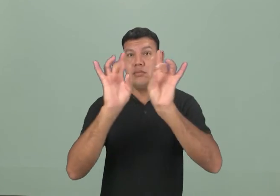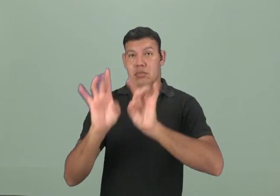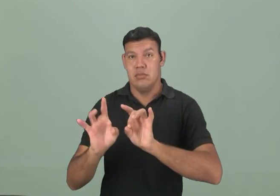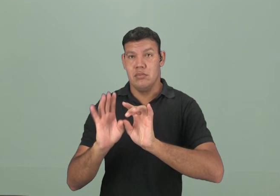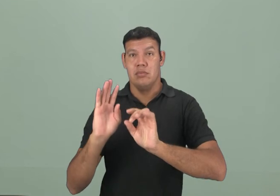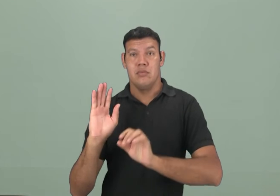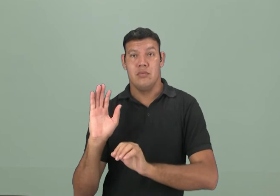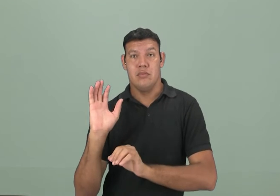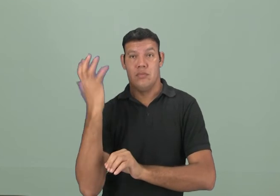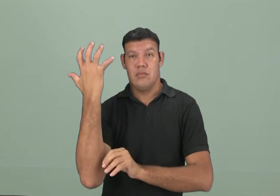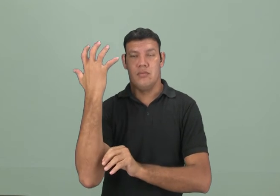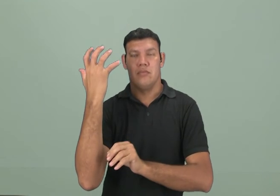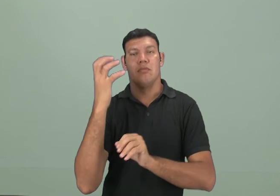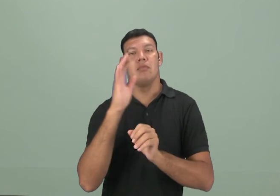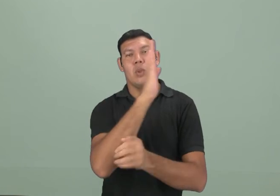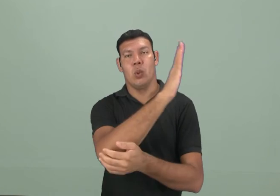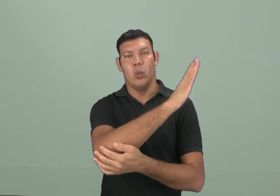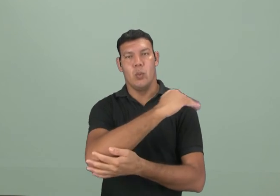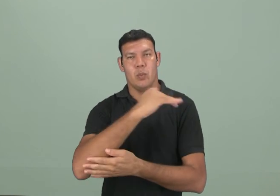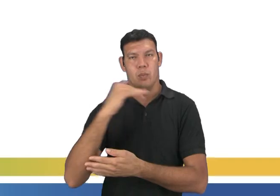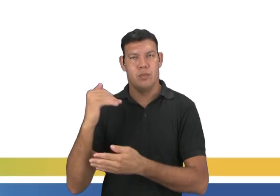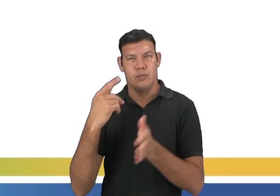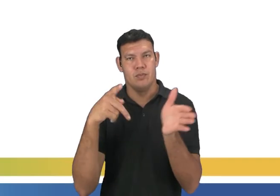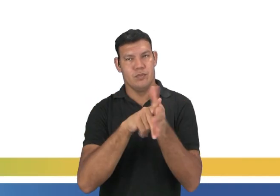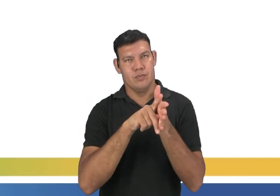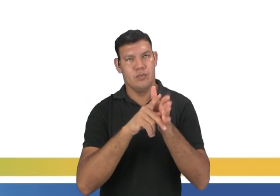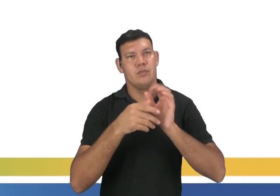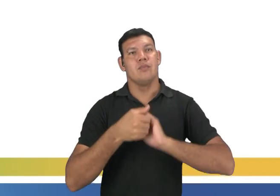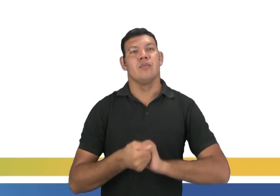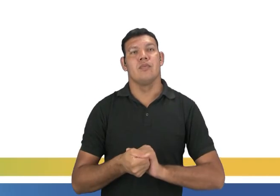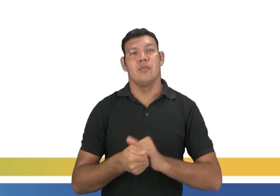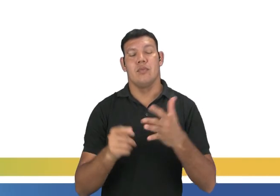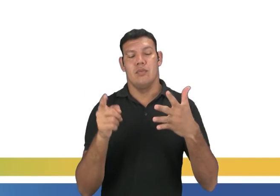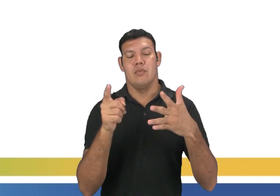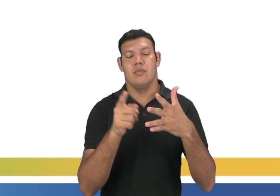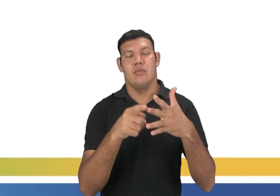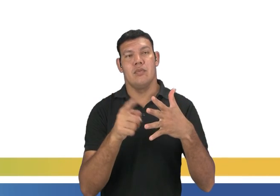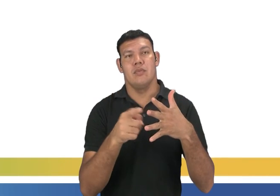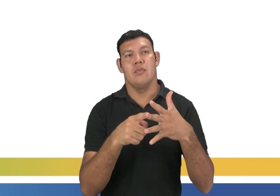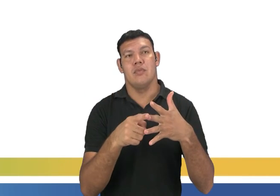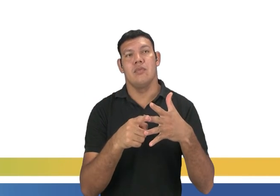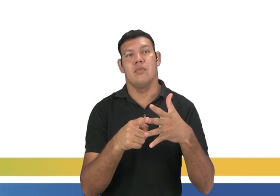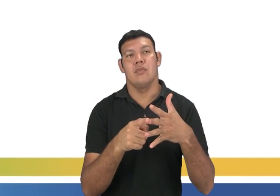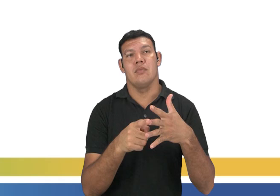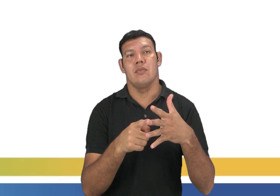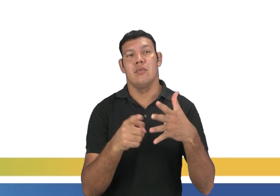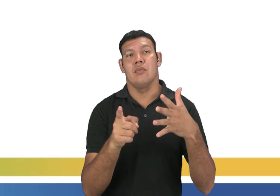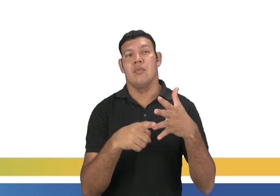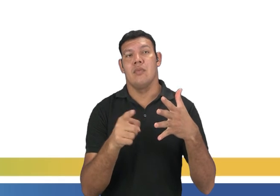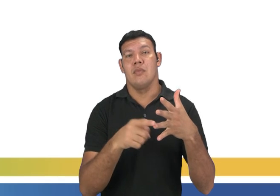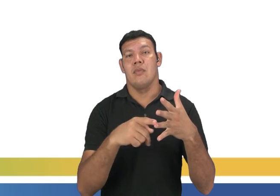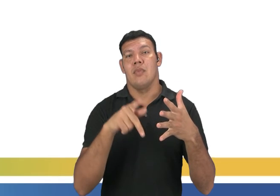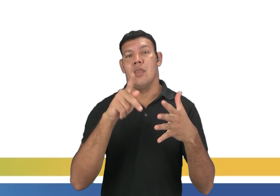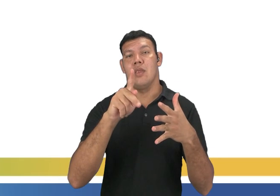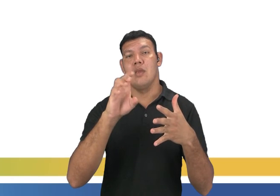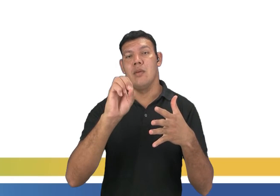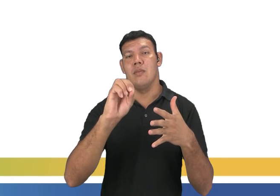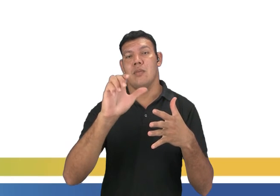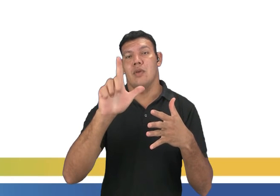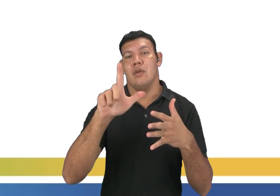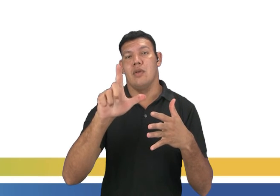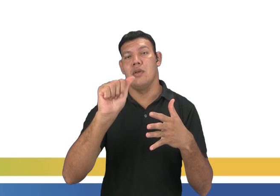os fenômenos ondulatórios. Vamos voltar lá para a tela. Reflexão, refração, difração, polarização de uma